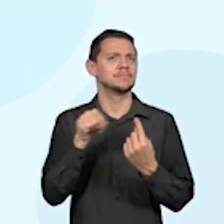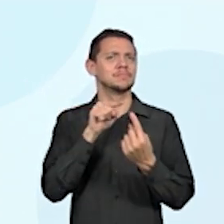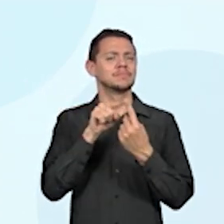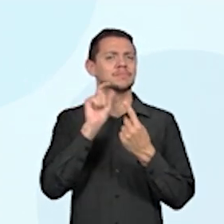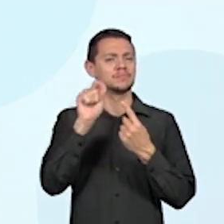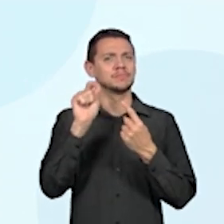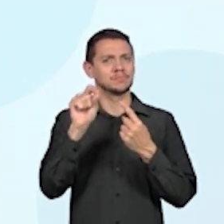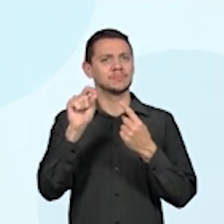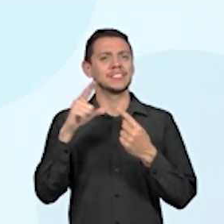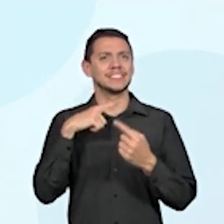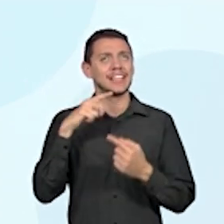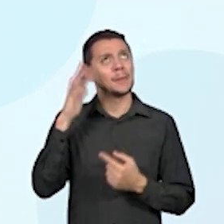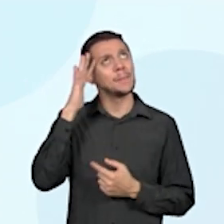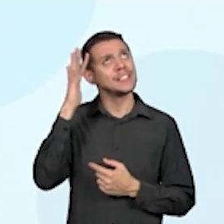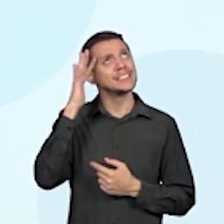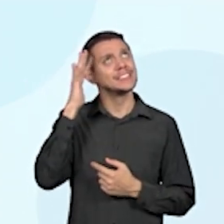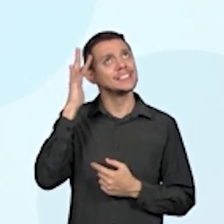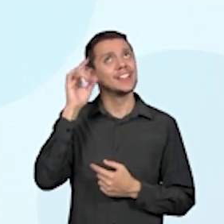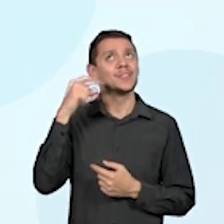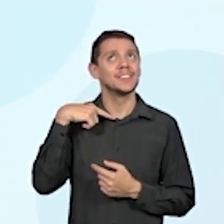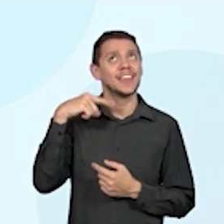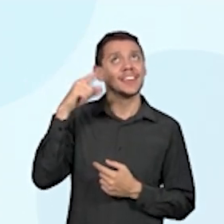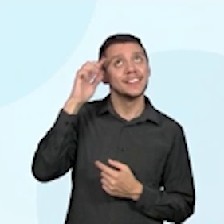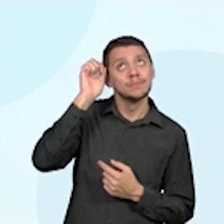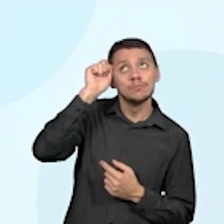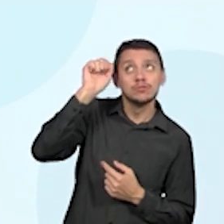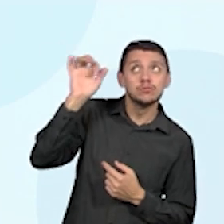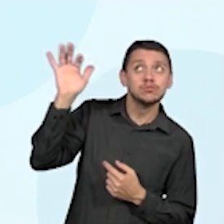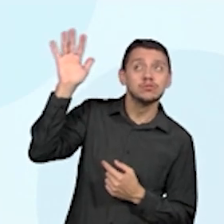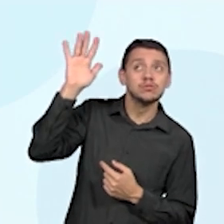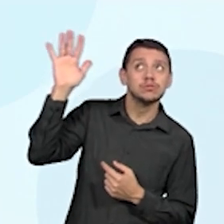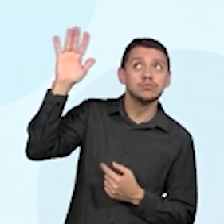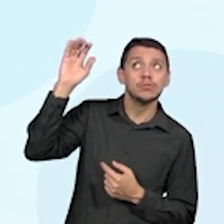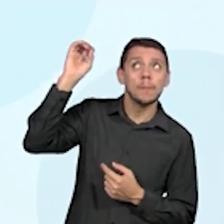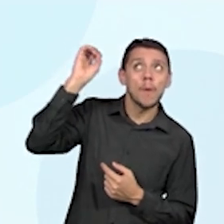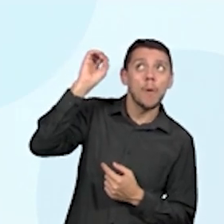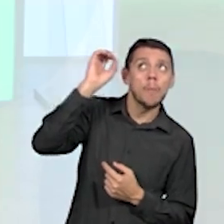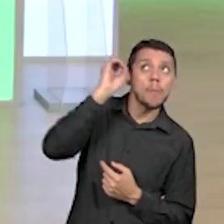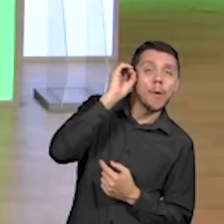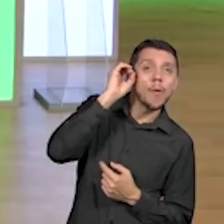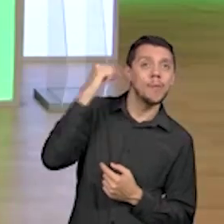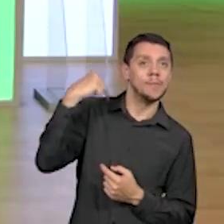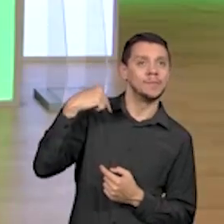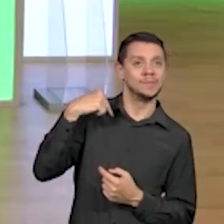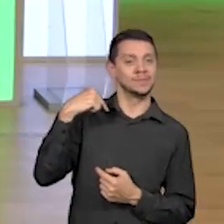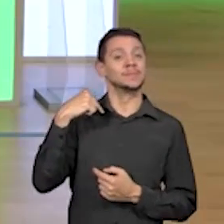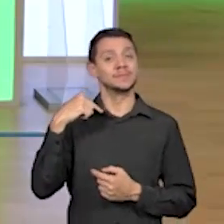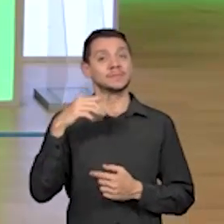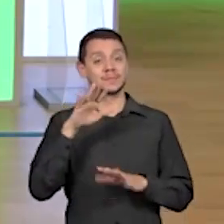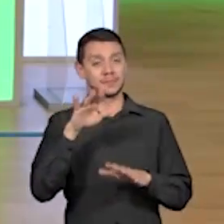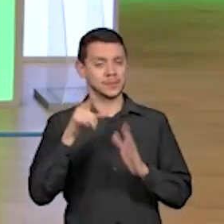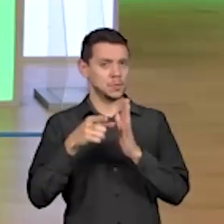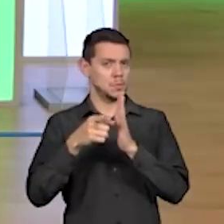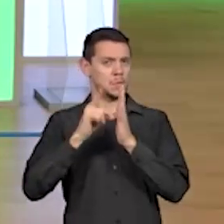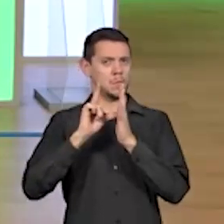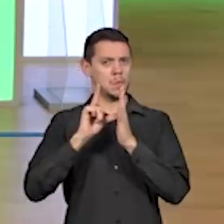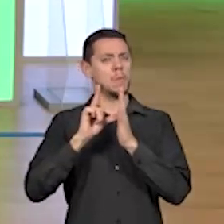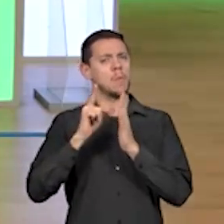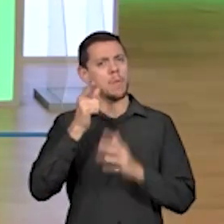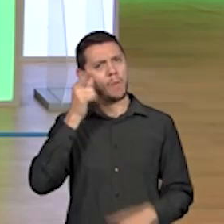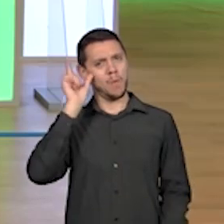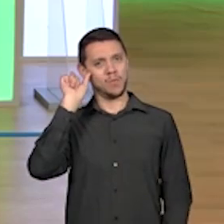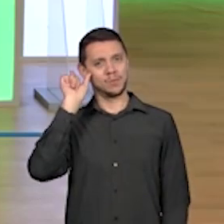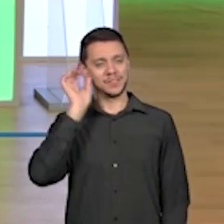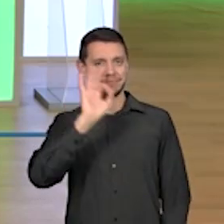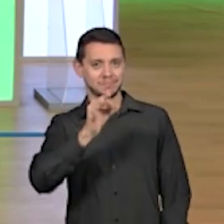ao personagem. Isso mesmo. Mas esta foi a tirinha de ontem. Hoje é criando símbolos, cores e